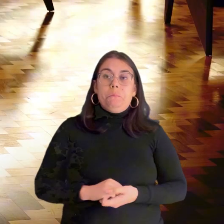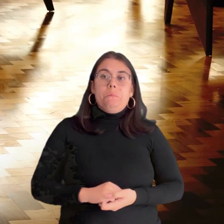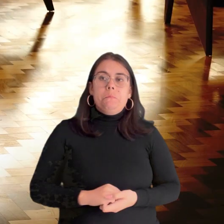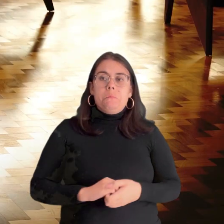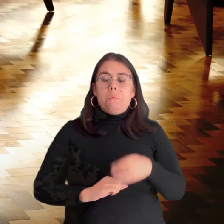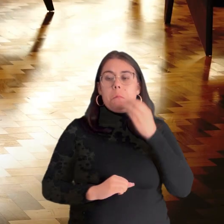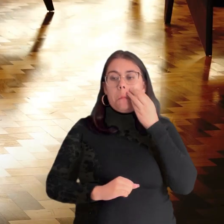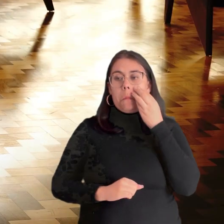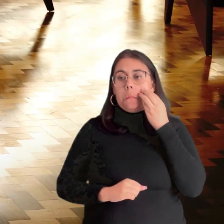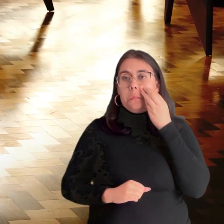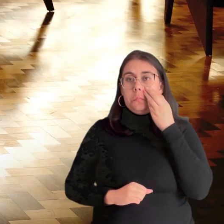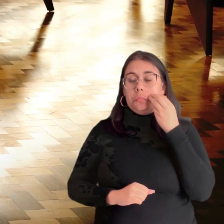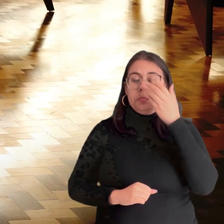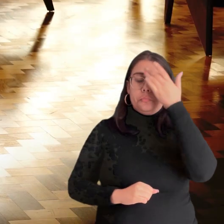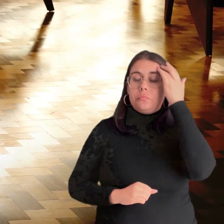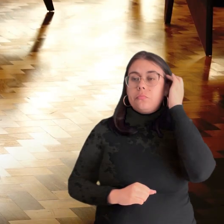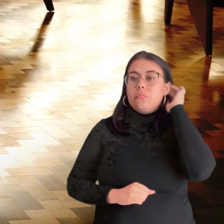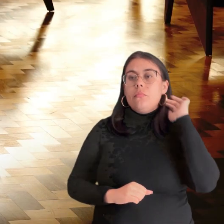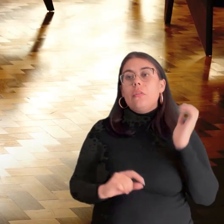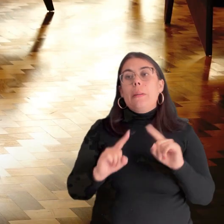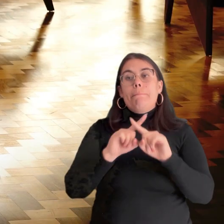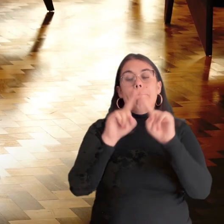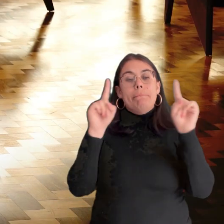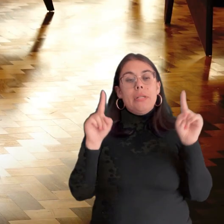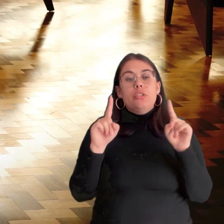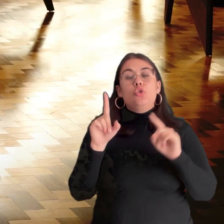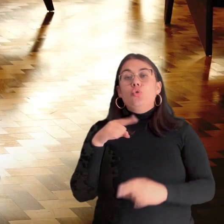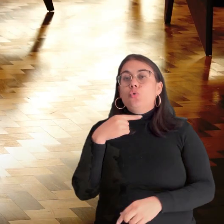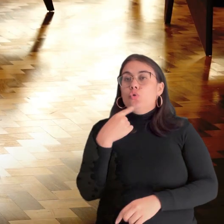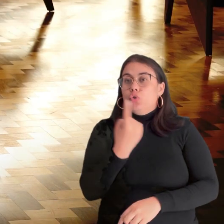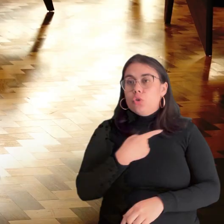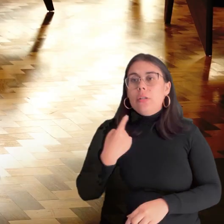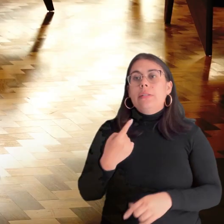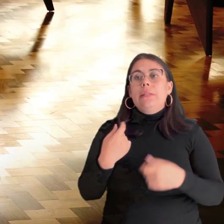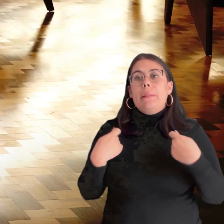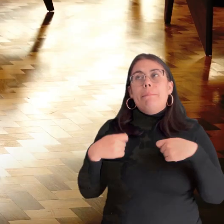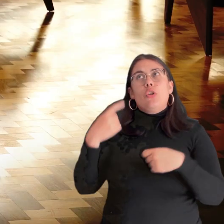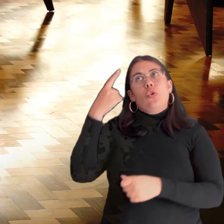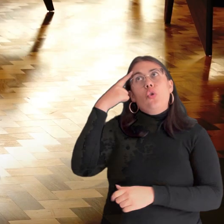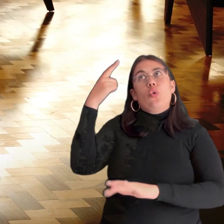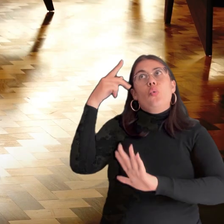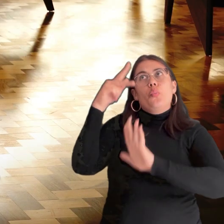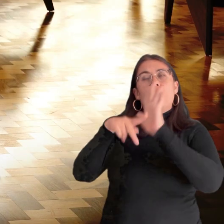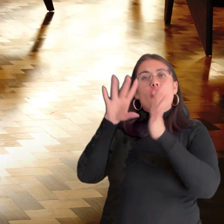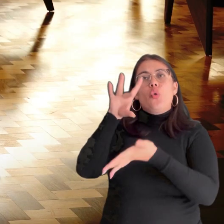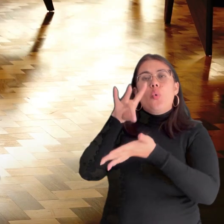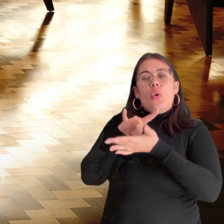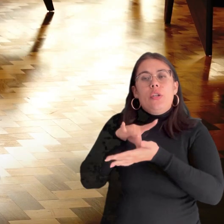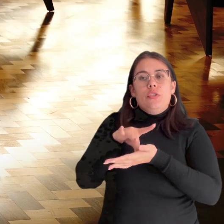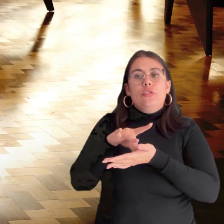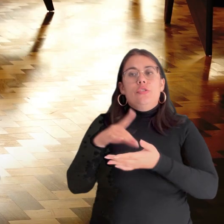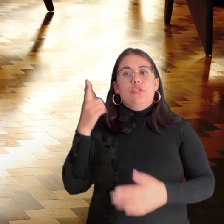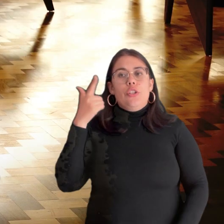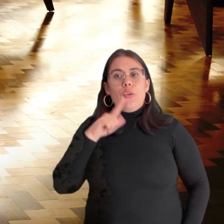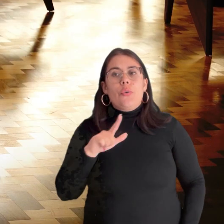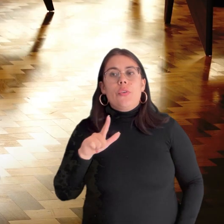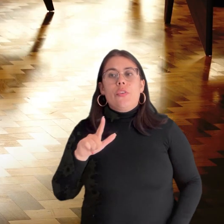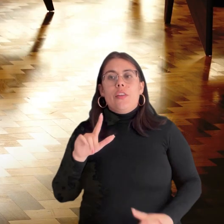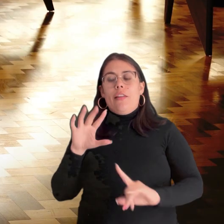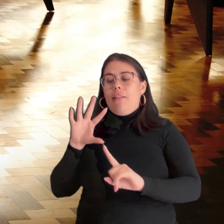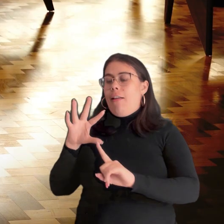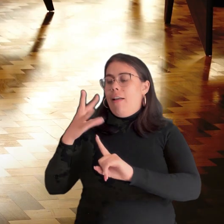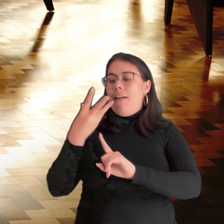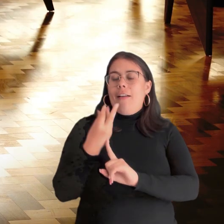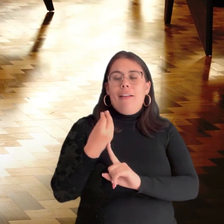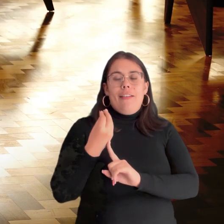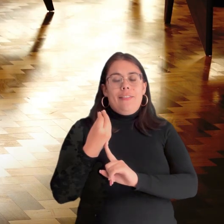que ser dada ao projeto original e ela receber a galeria como novo usuário, vamos chamar assim, com a